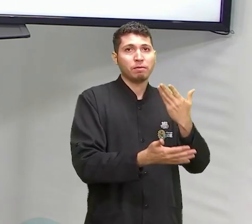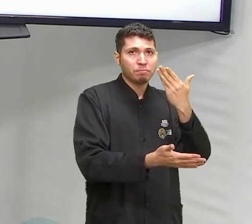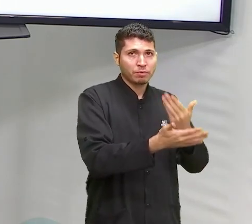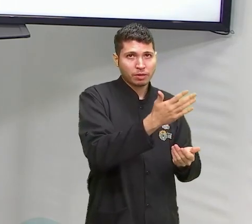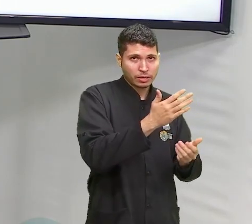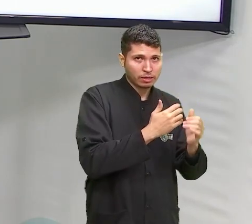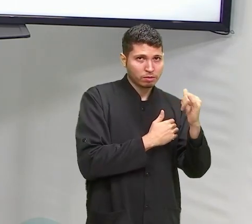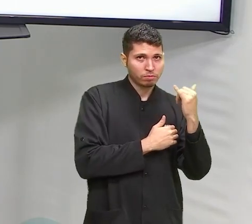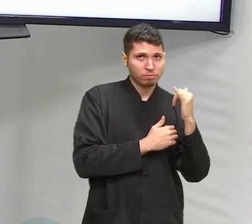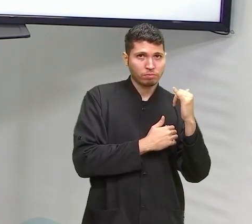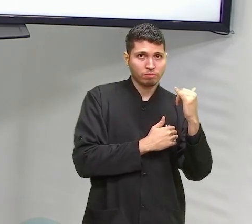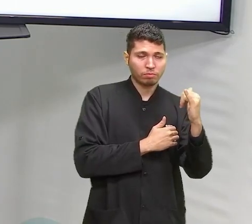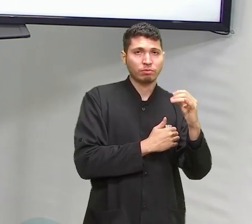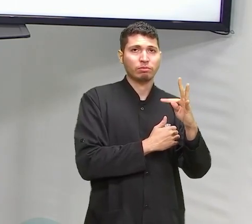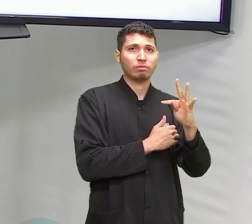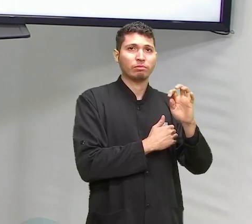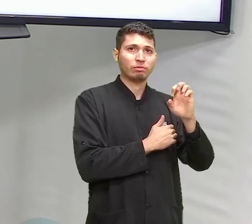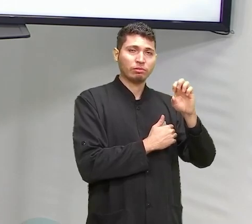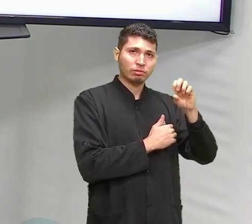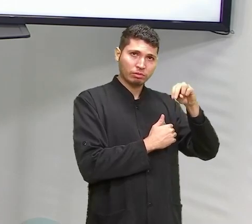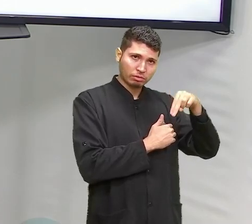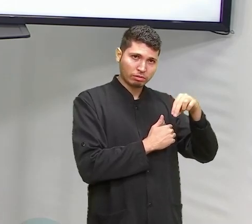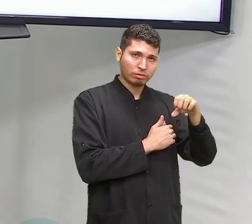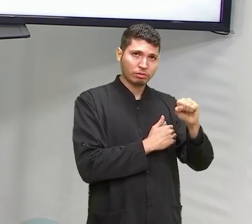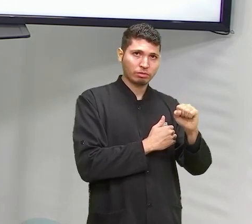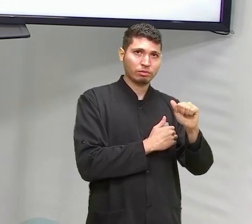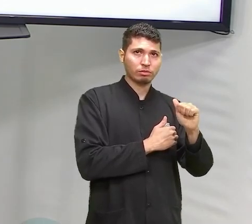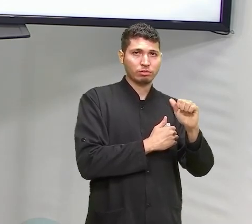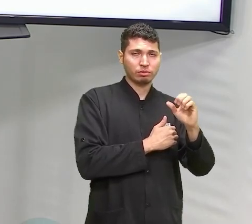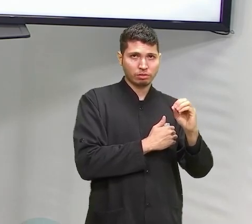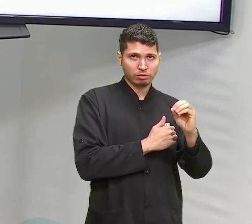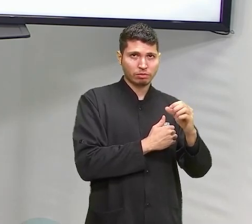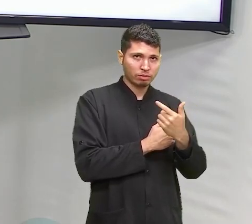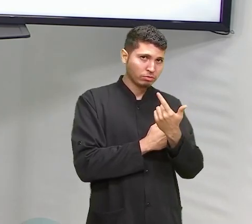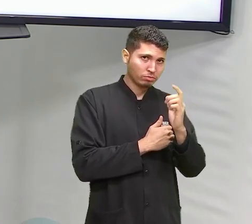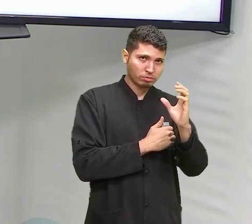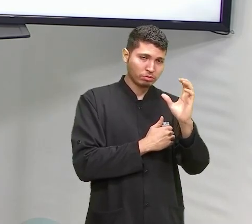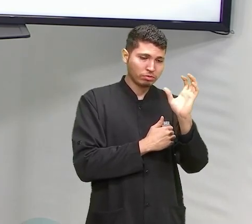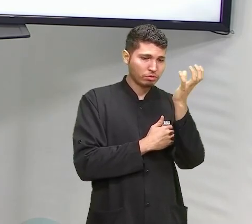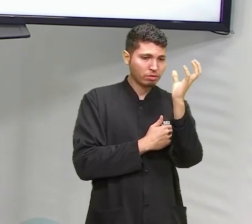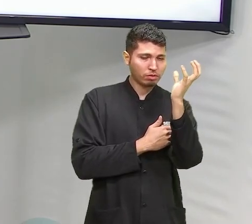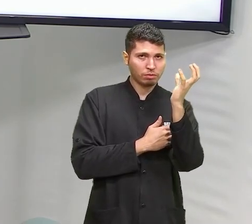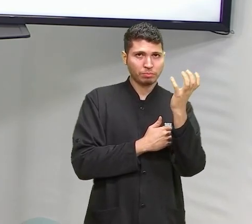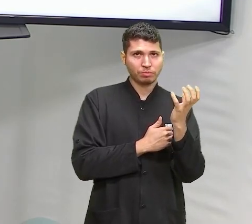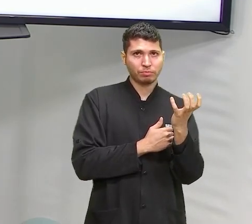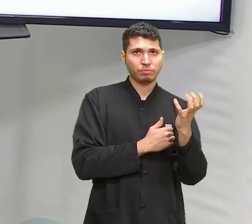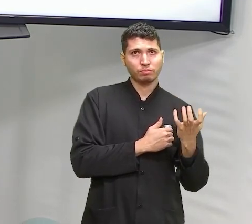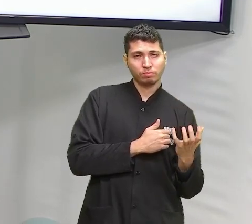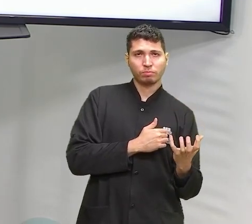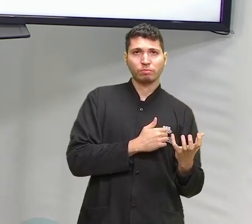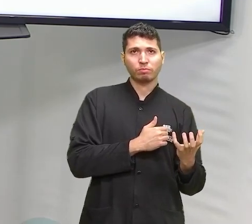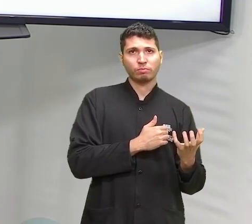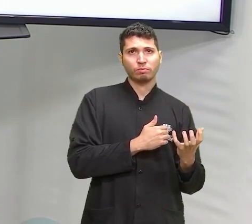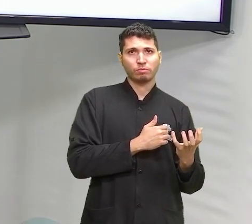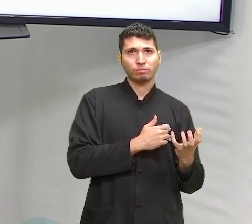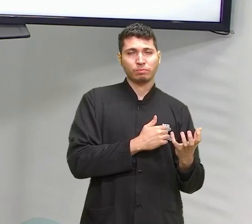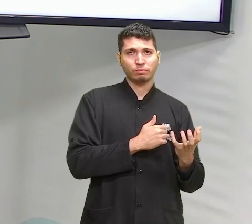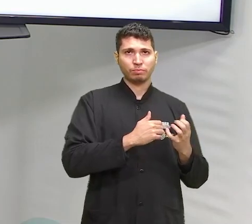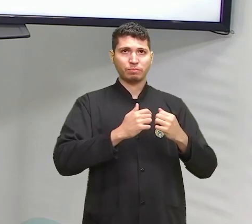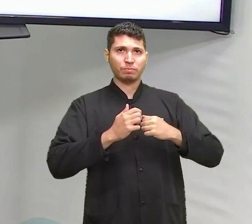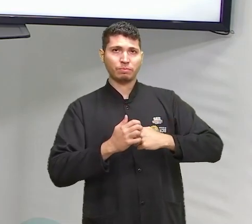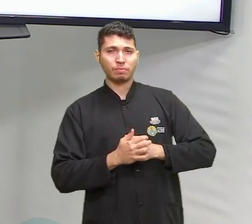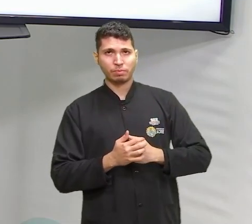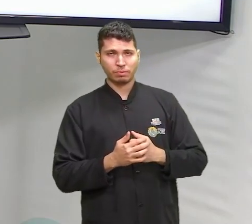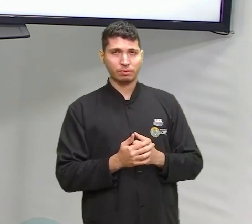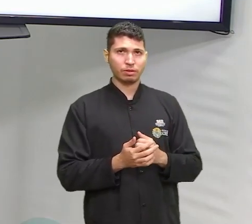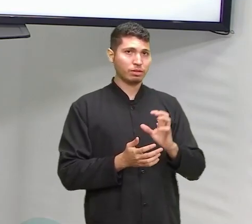a tensão que vai passar nas outras lâmpadas. E nossa casa, será que quando queima a lâmpada, por exemplo, da sala, a do quarto não